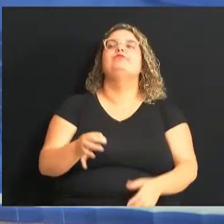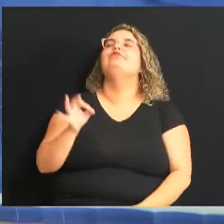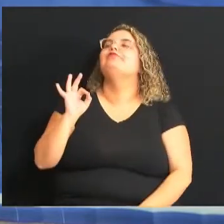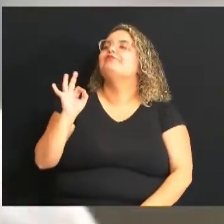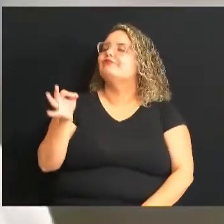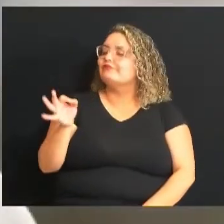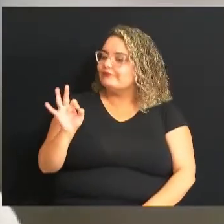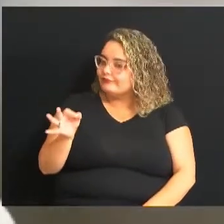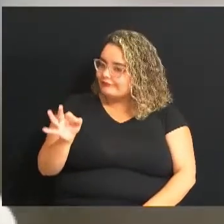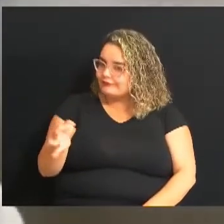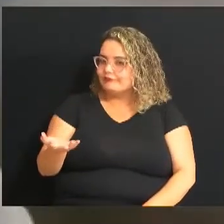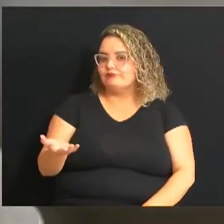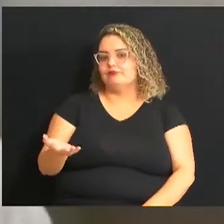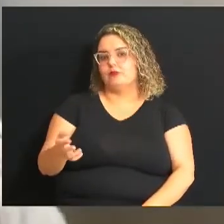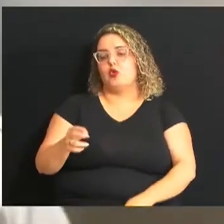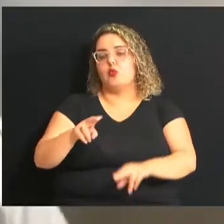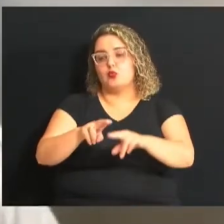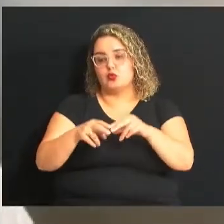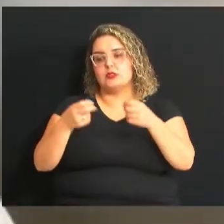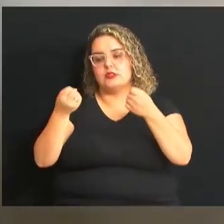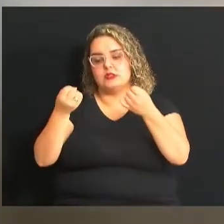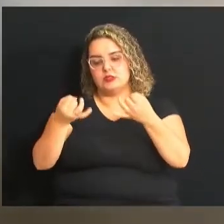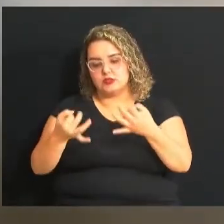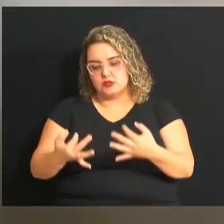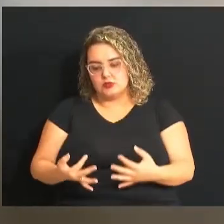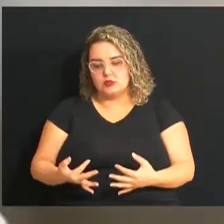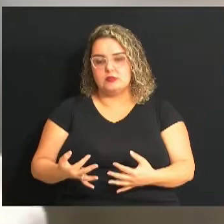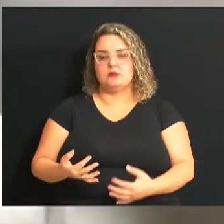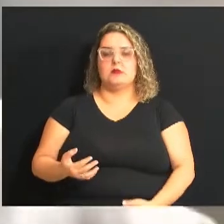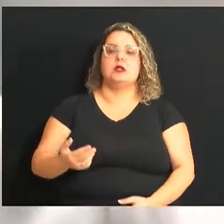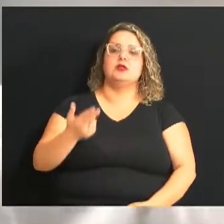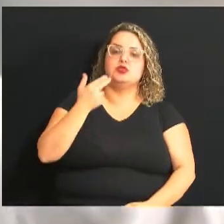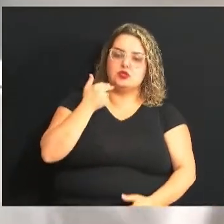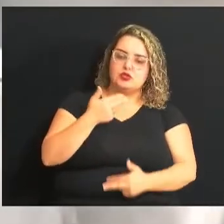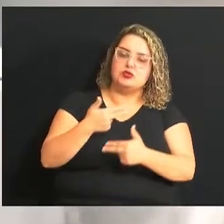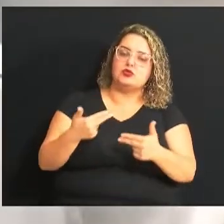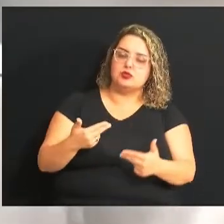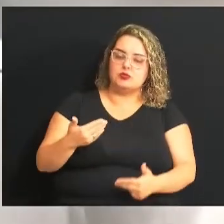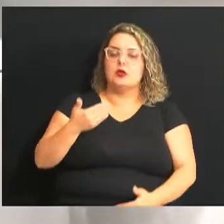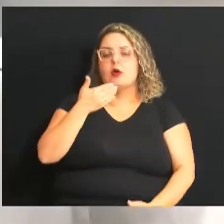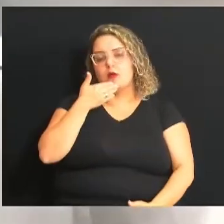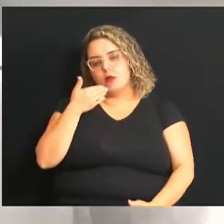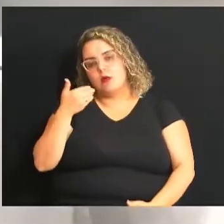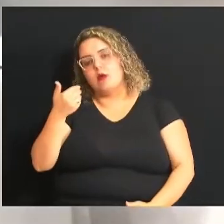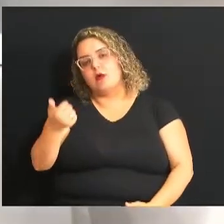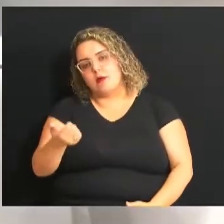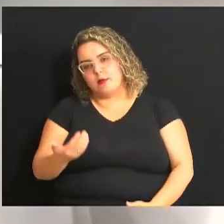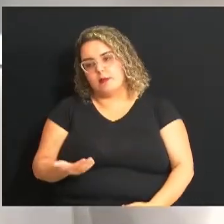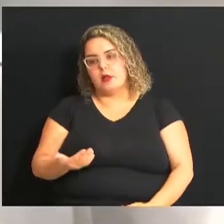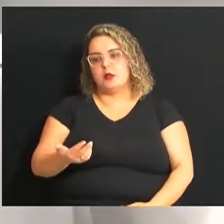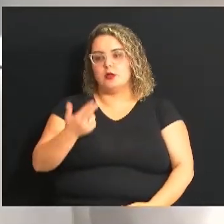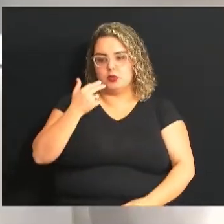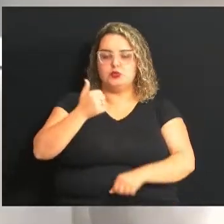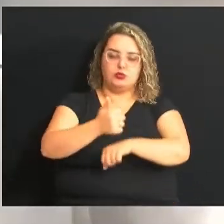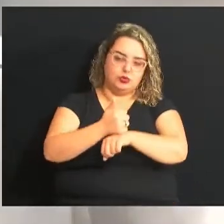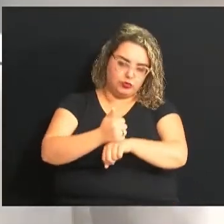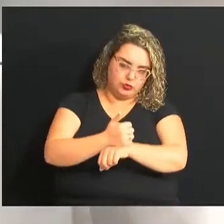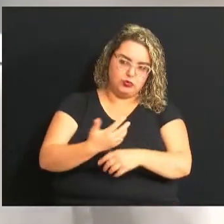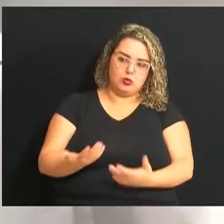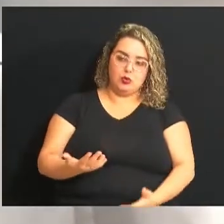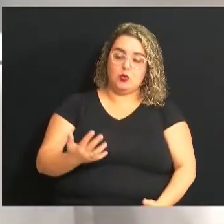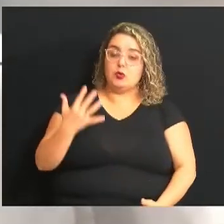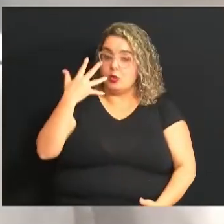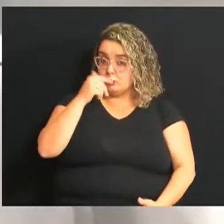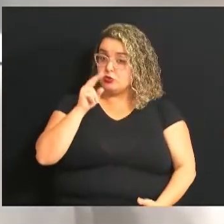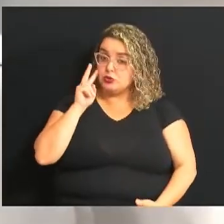Exatamente. Por isso a orientação nutricional ela é muito importante. E o que é realmente bonito de você ver